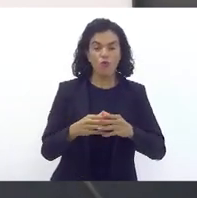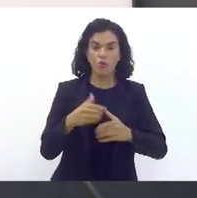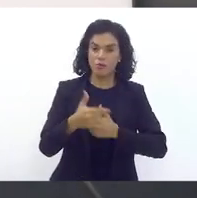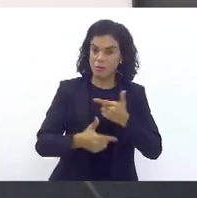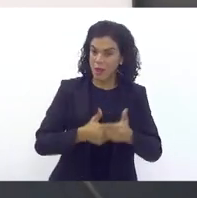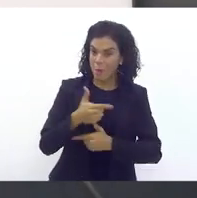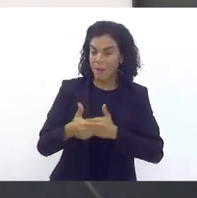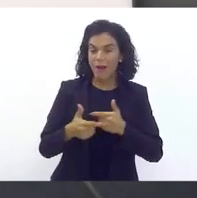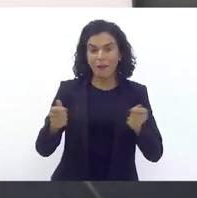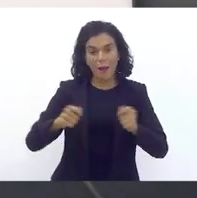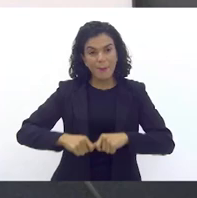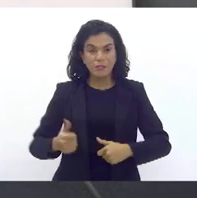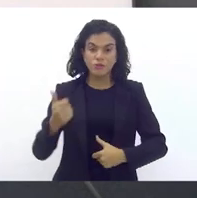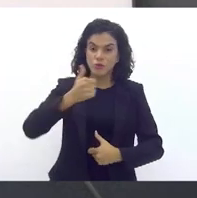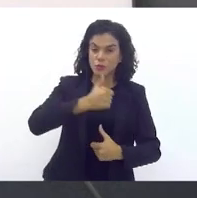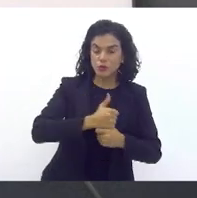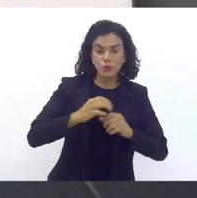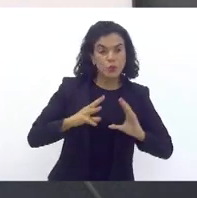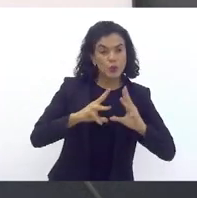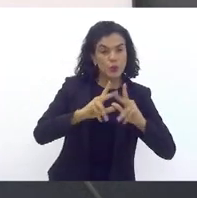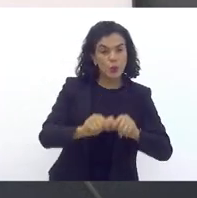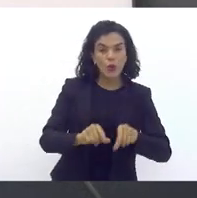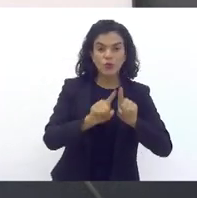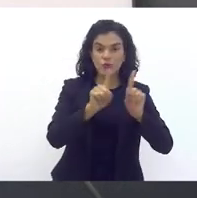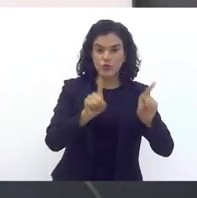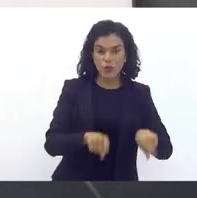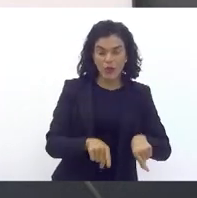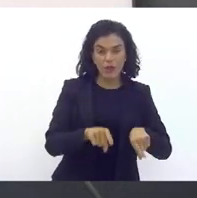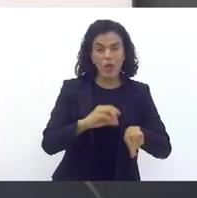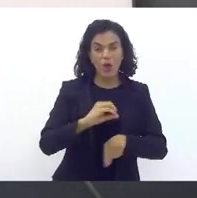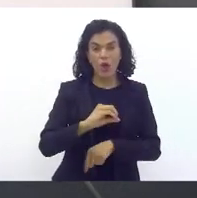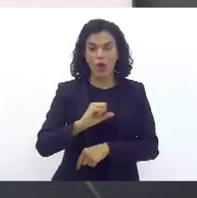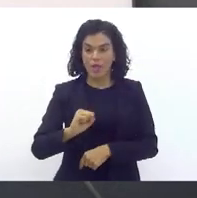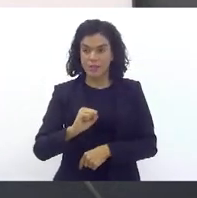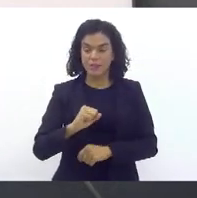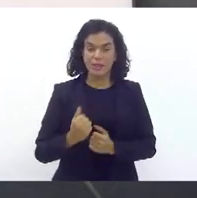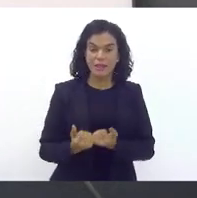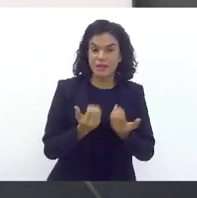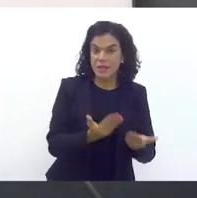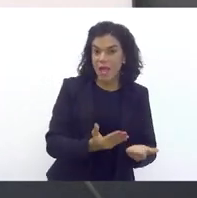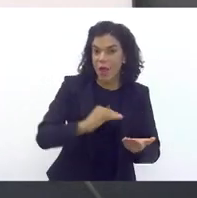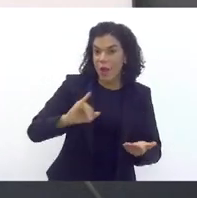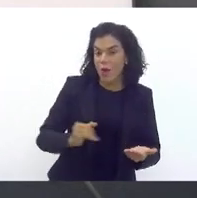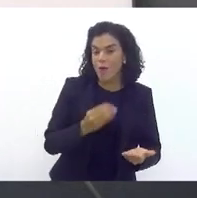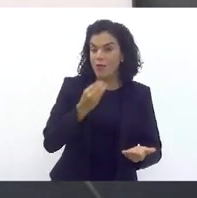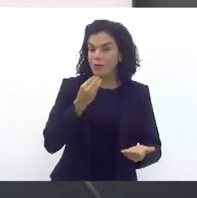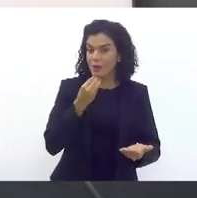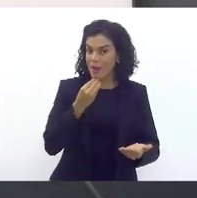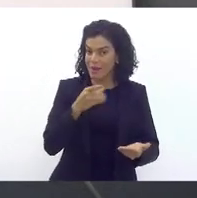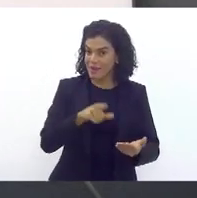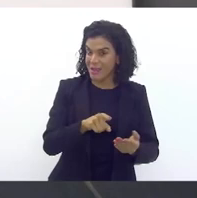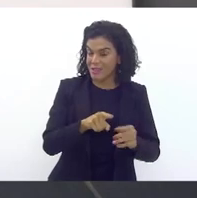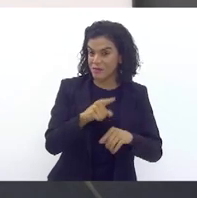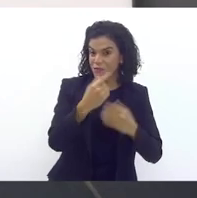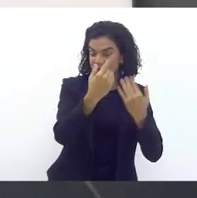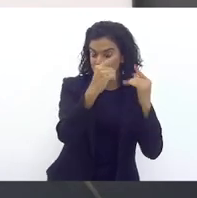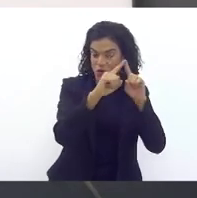de substituir todos os trabalhadores das OS e dar a oportunidade desses trabalhadores se tornarem